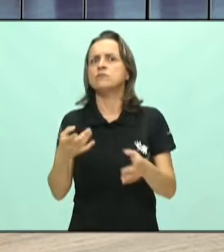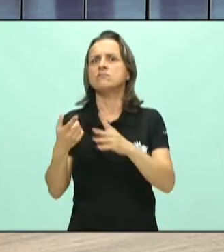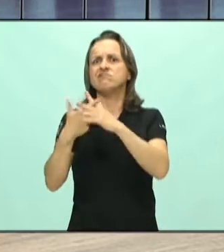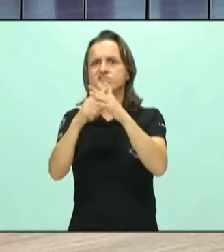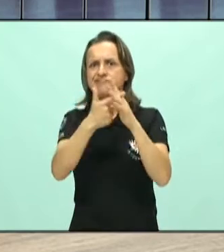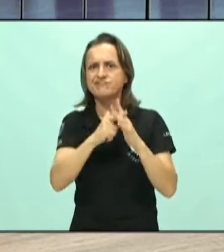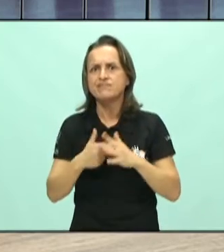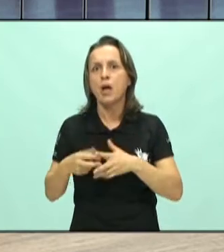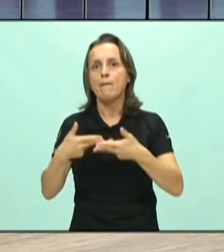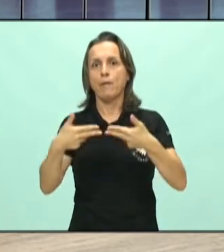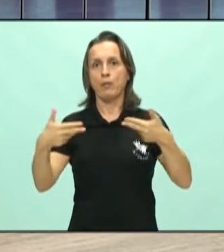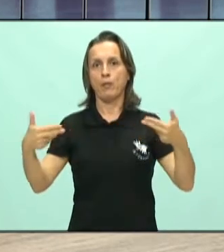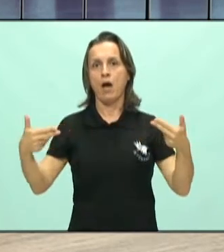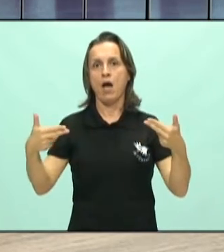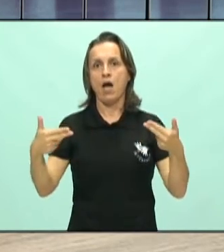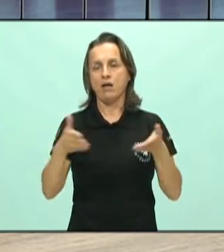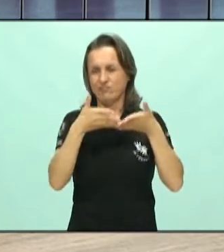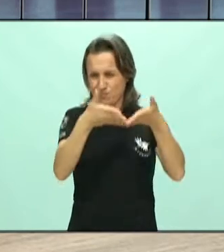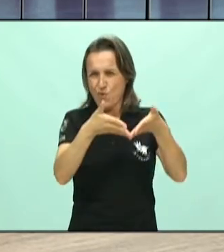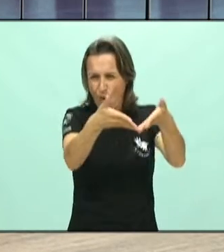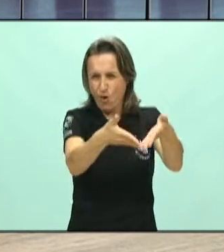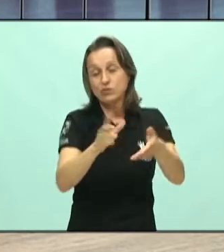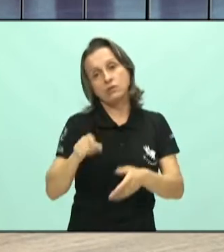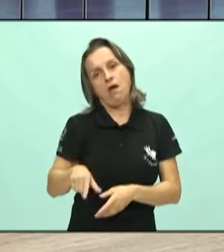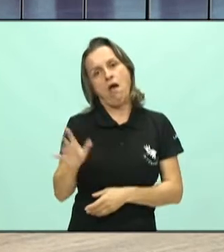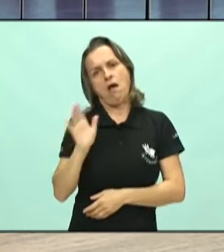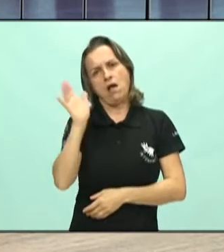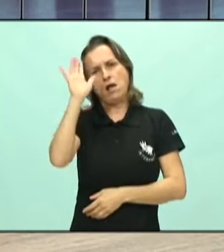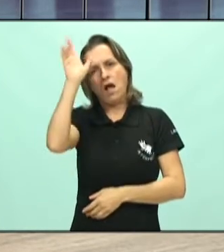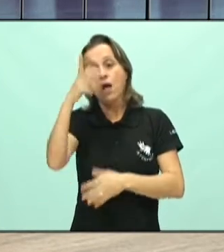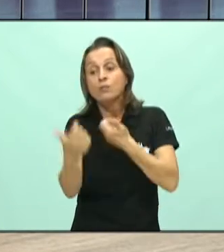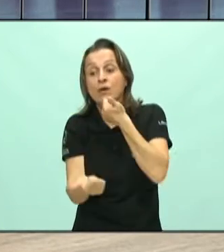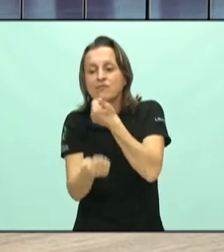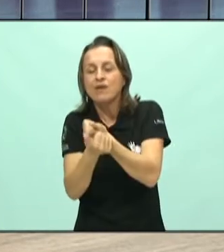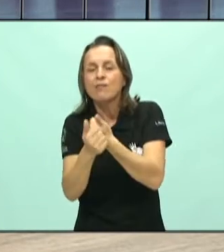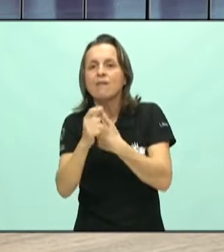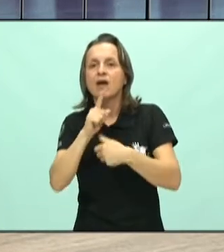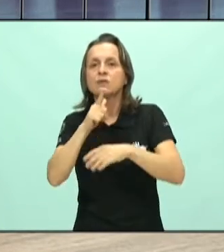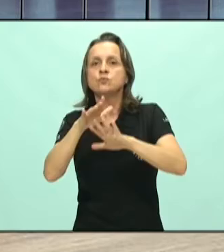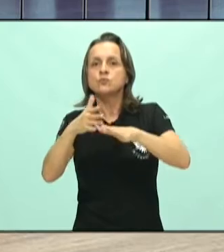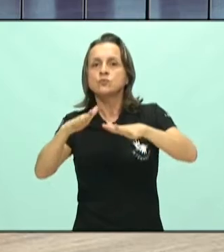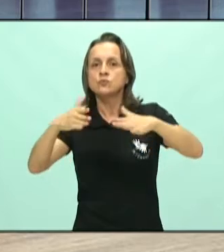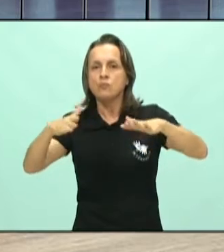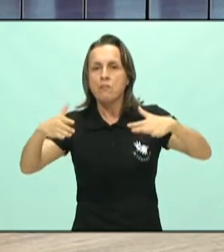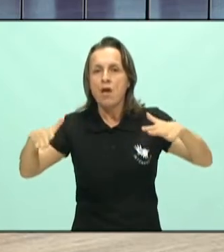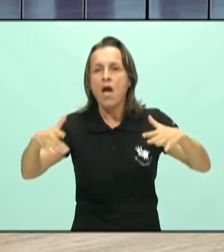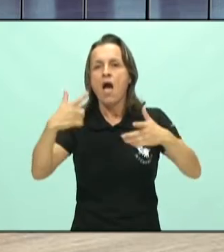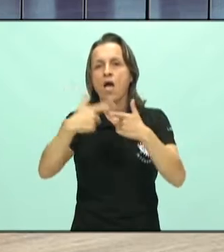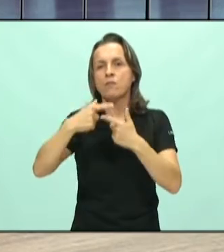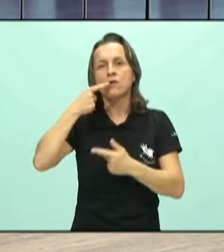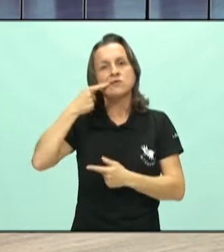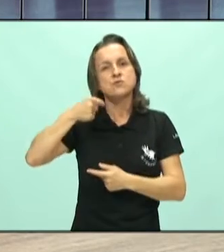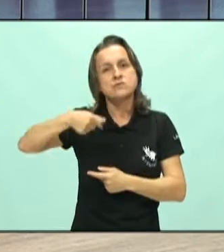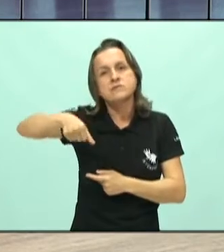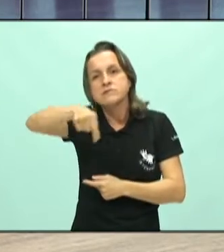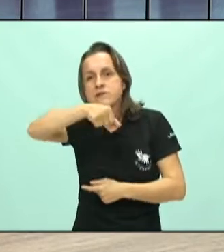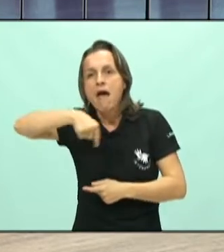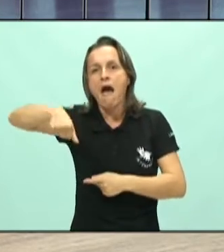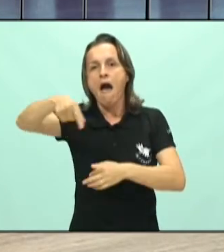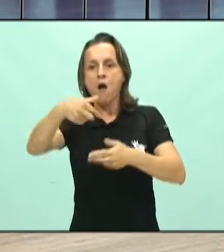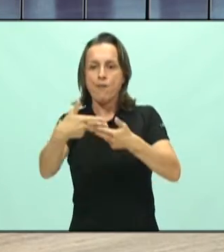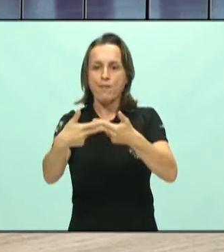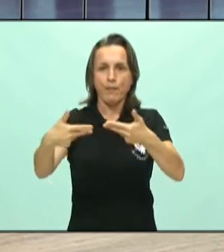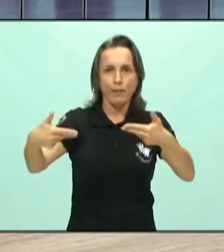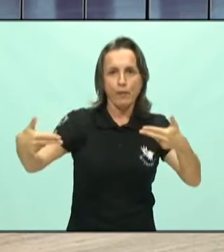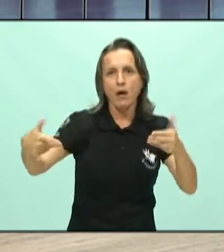ela é muito cara. São equipamentos que ficam à beira do mar, com toda a questão de salinidade e todas as